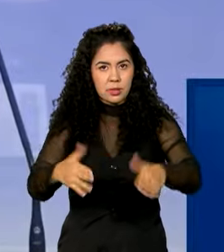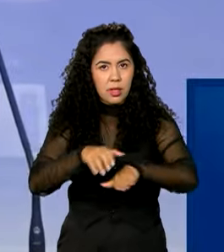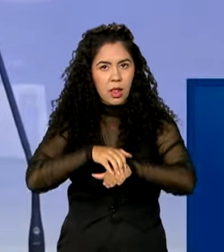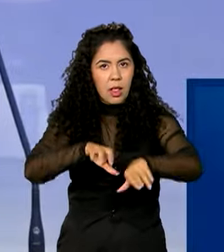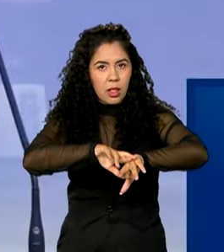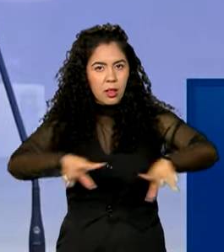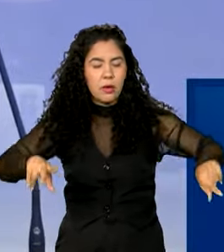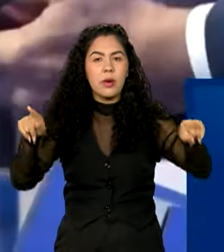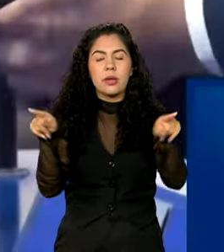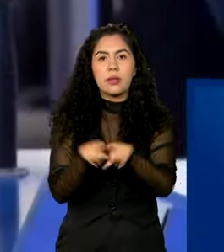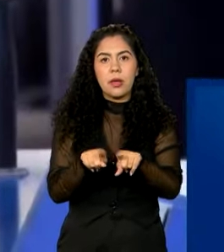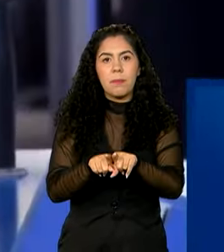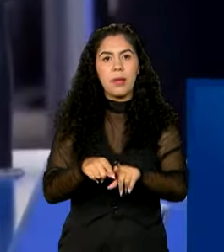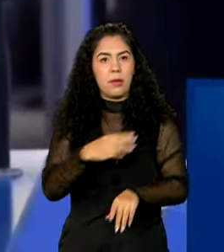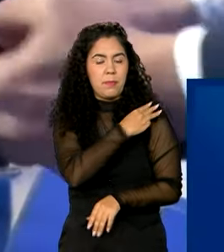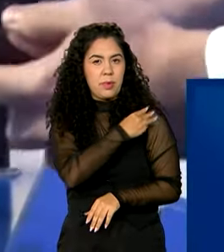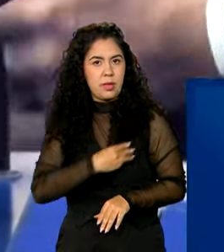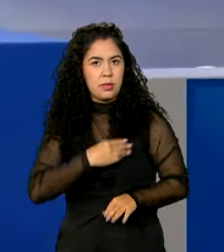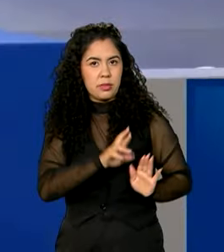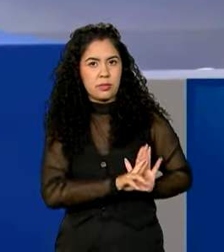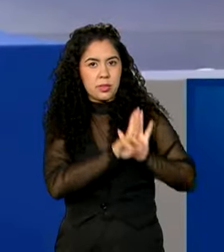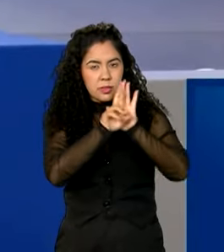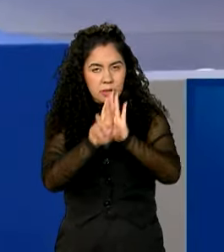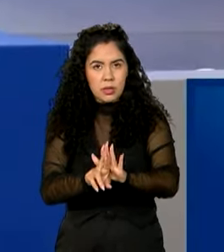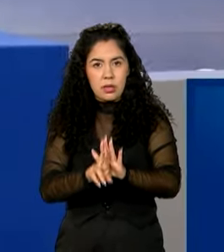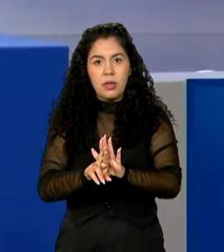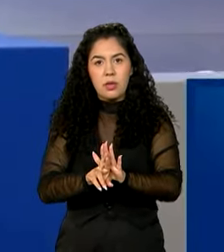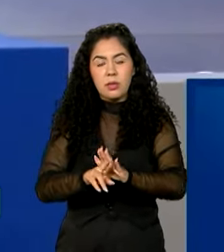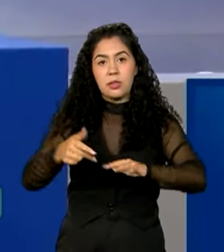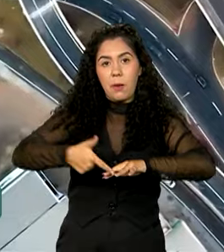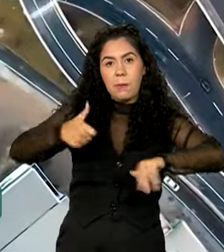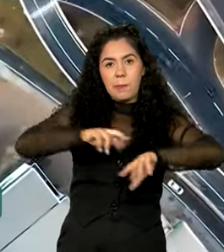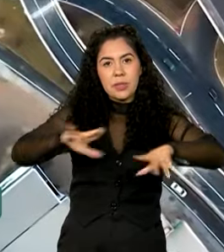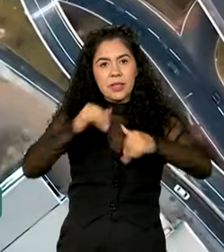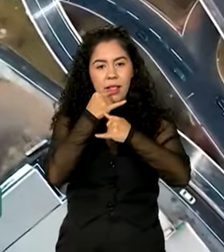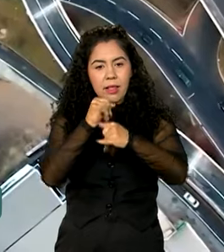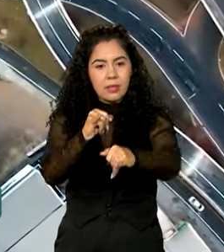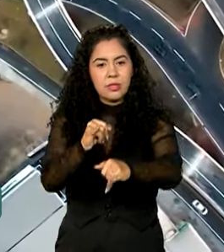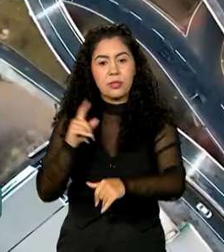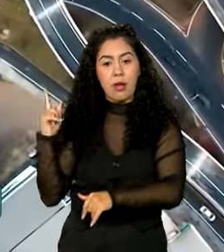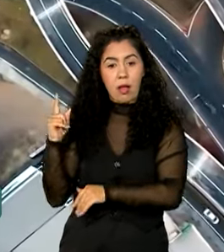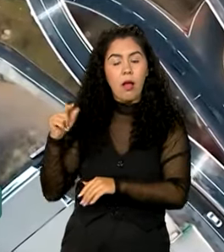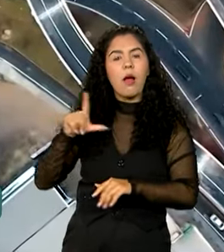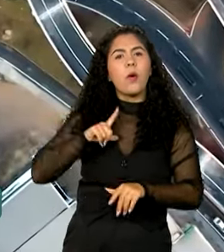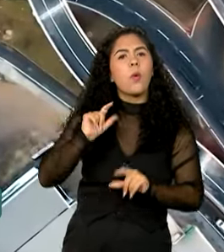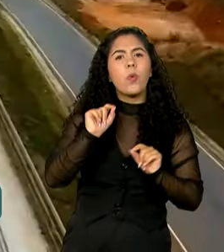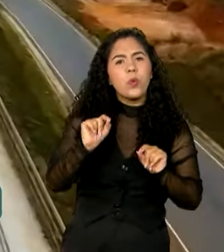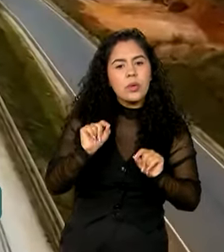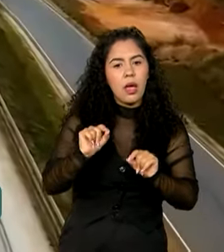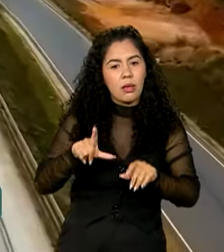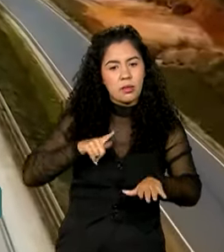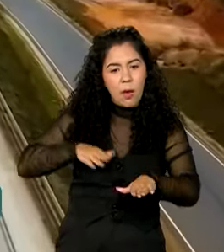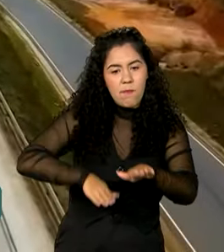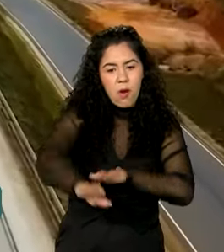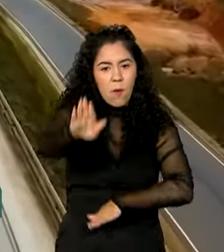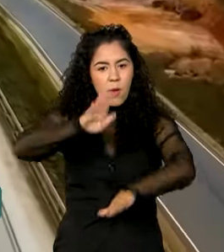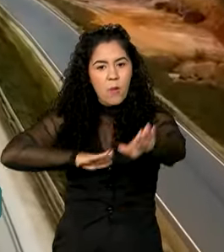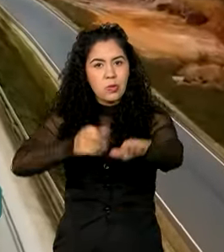de Minas e Energia, Alexandre Silveira. As empresas concorreram pelo direito de exploração do trecho